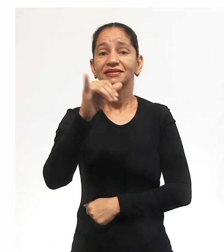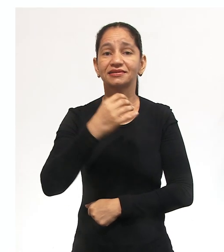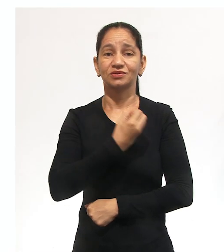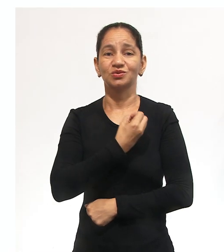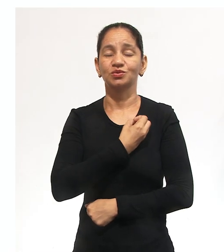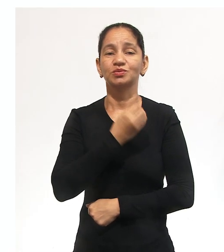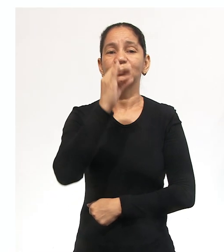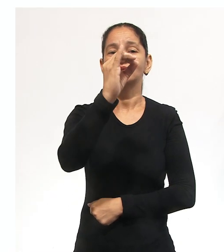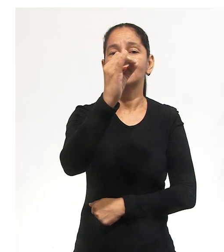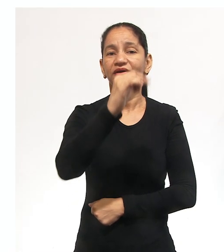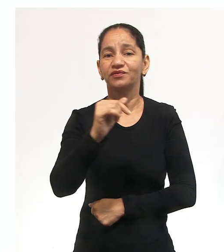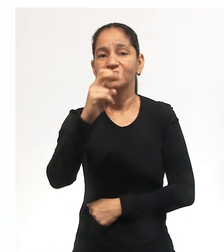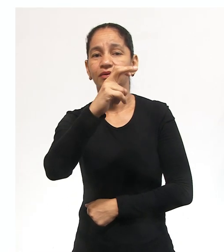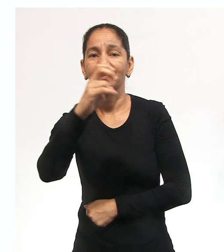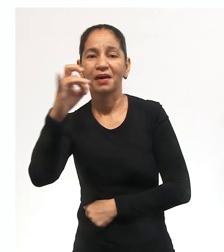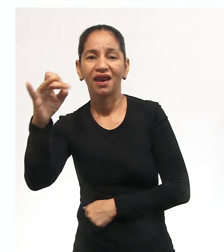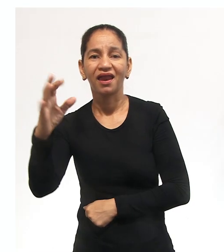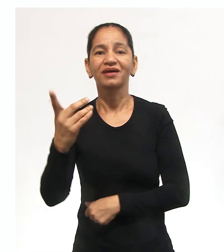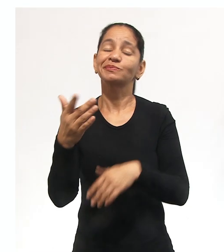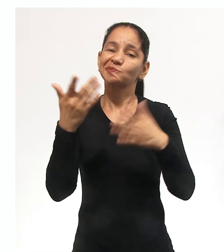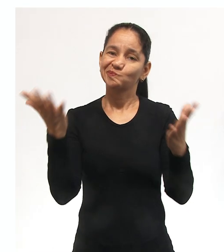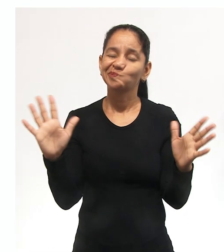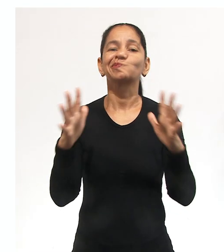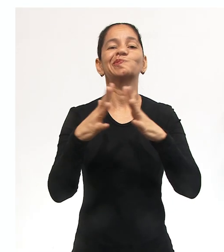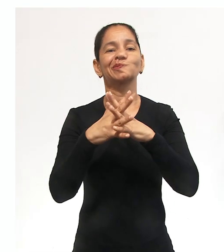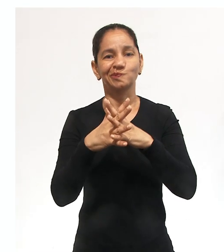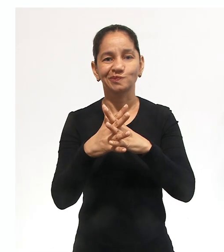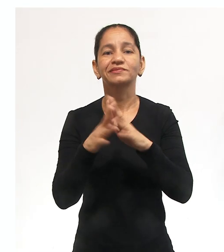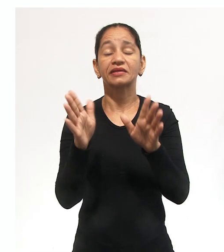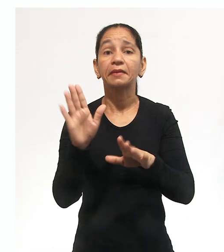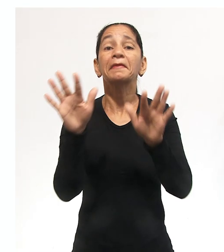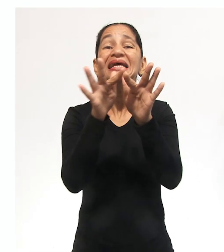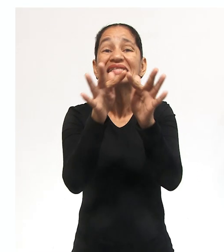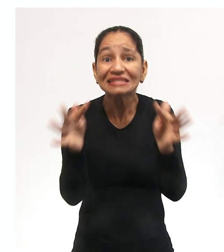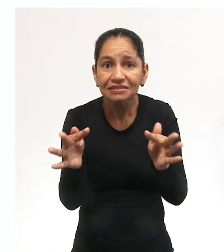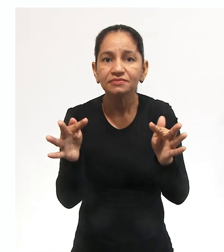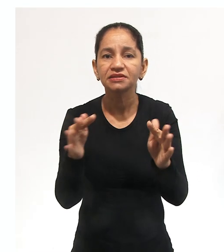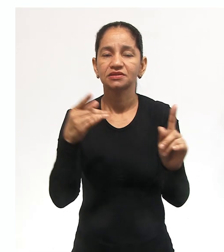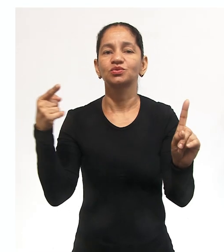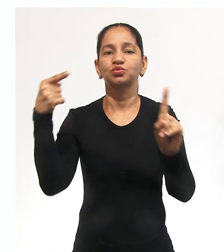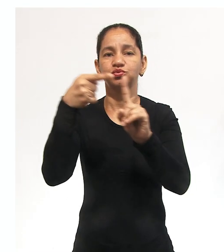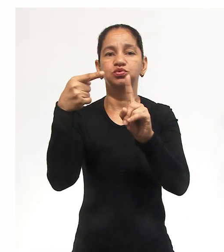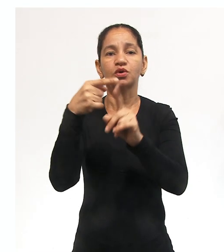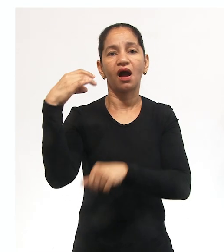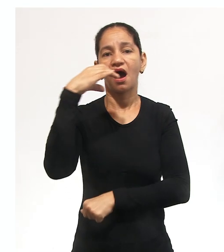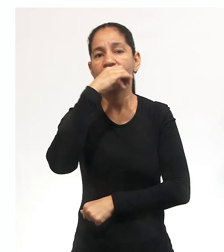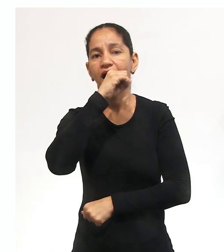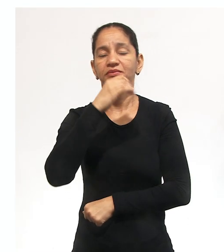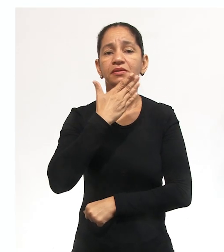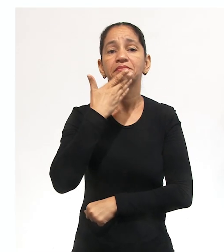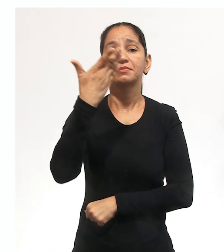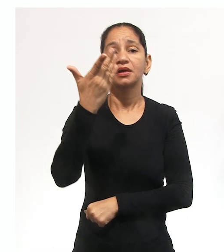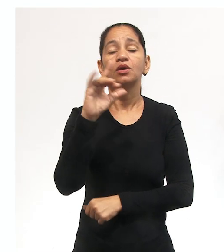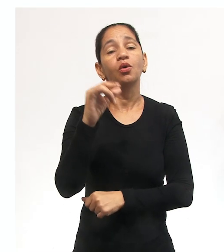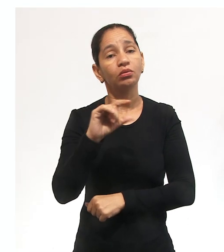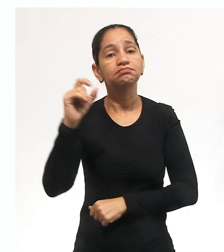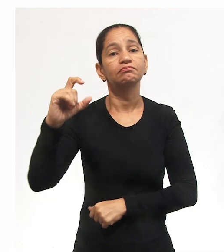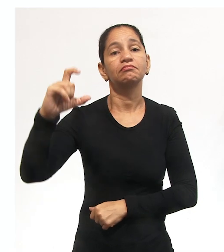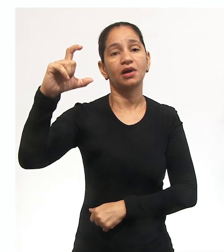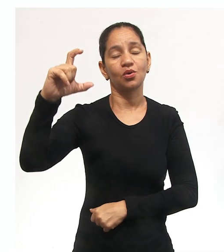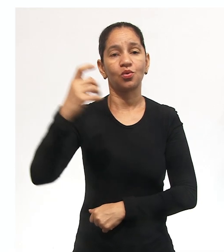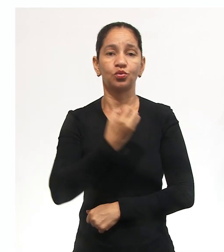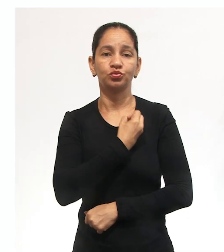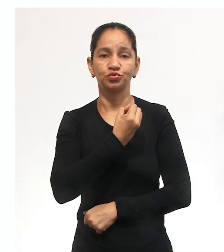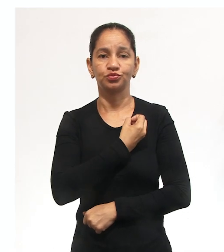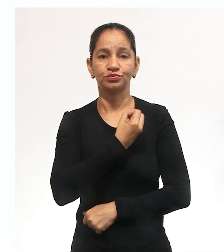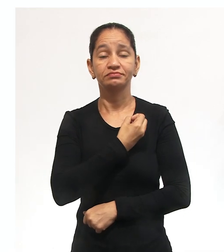números decimais. E aí, para a gente fazer uma conta mais simples e mais rápida, é melhor que a gente esteja lidando com números inteiros. Se